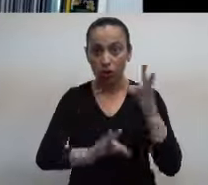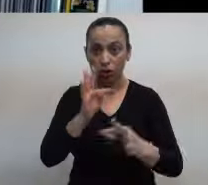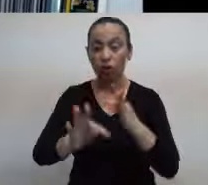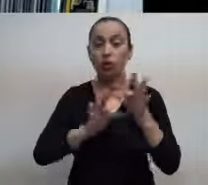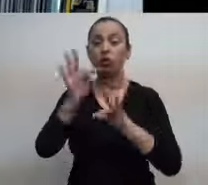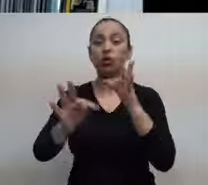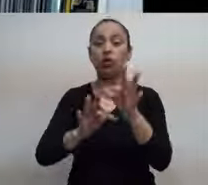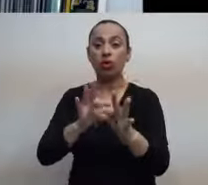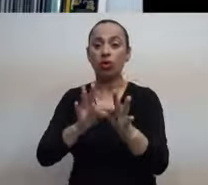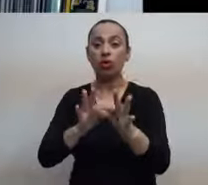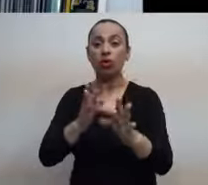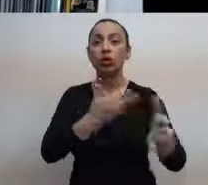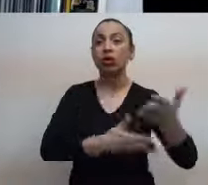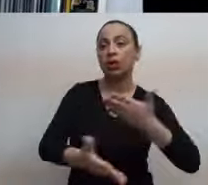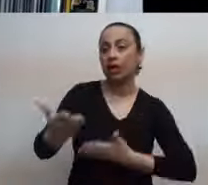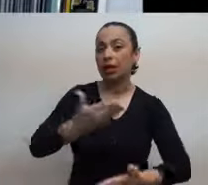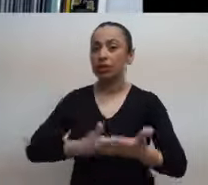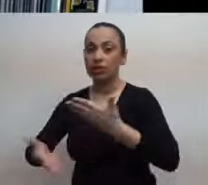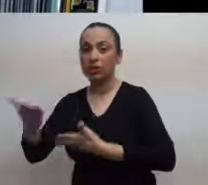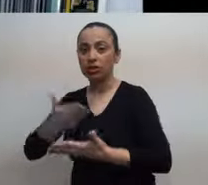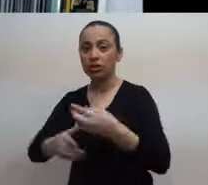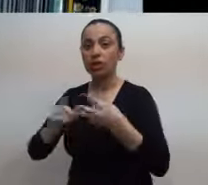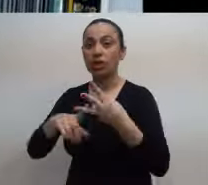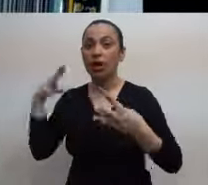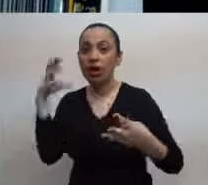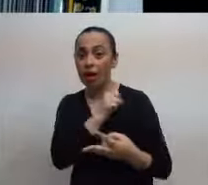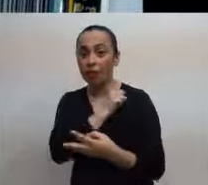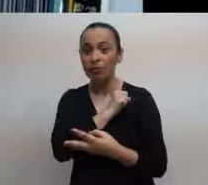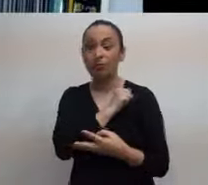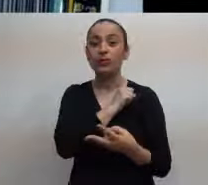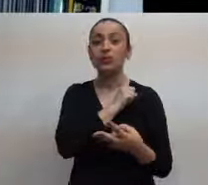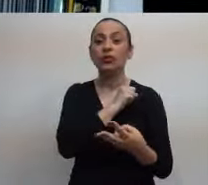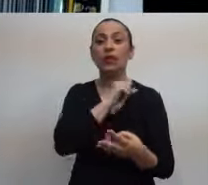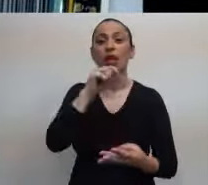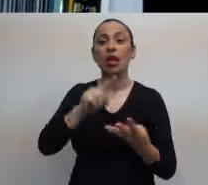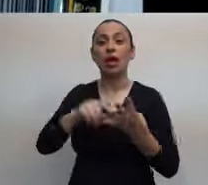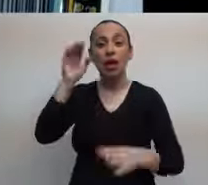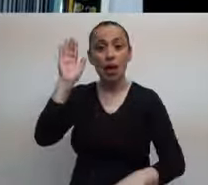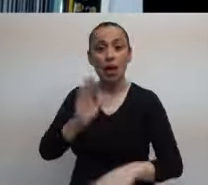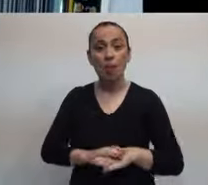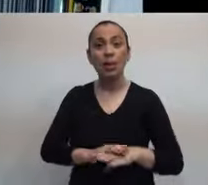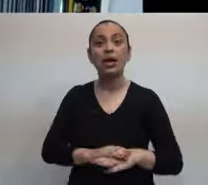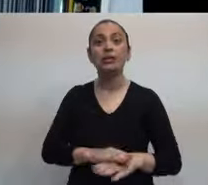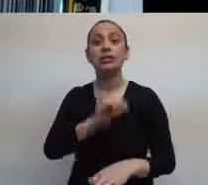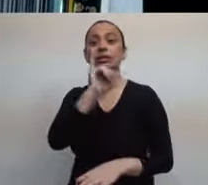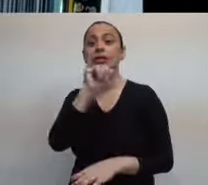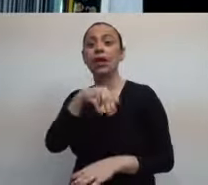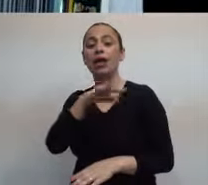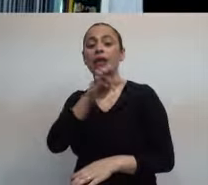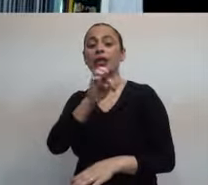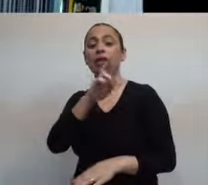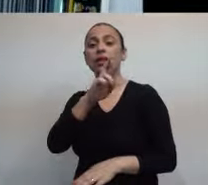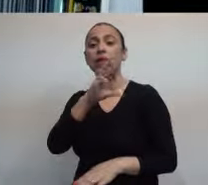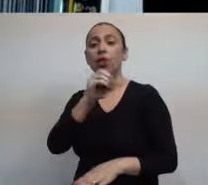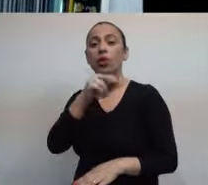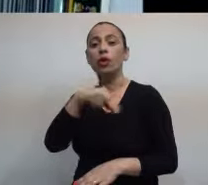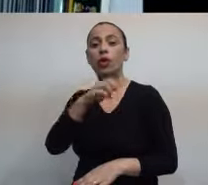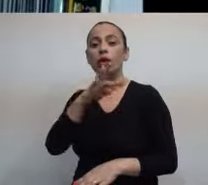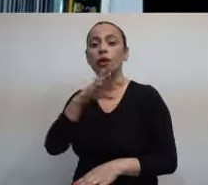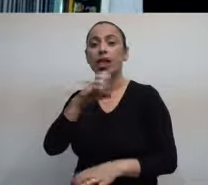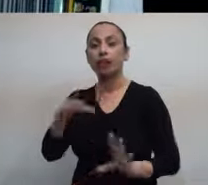tecnológico, interativo, rápido e cada vez mais interconectado, está indo cada